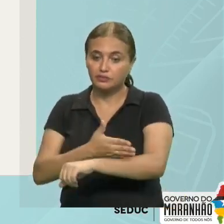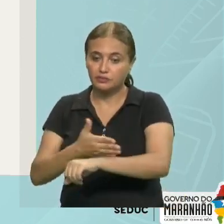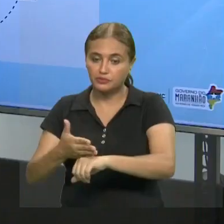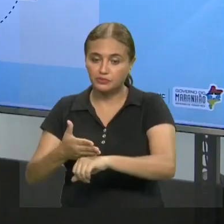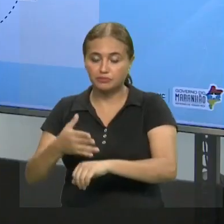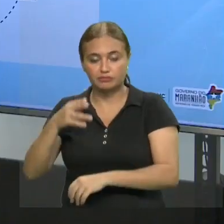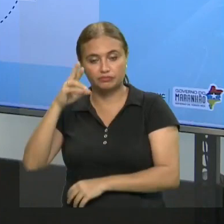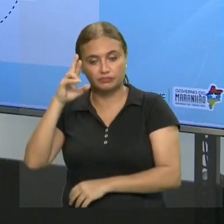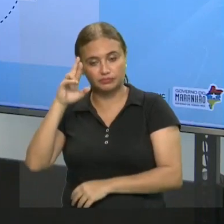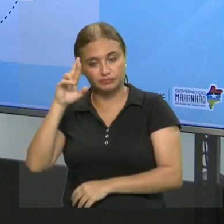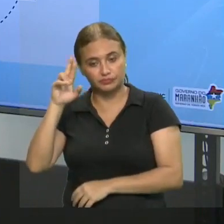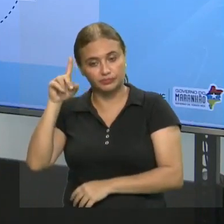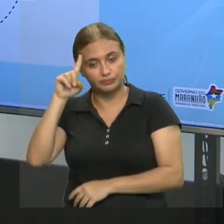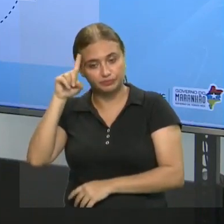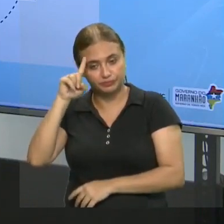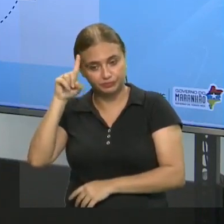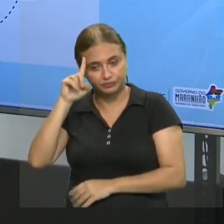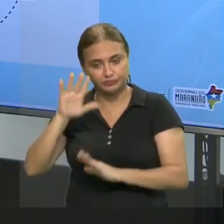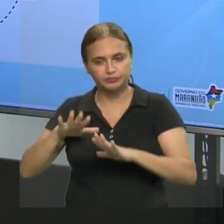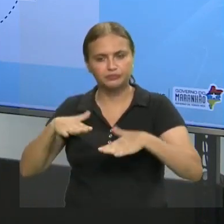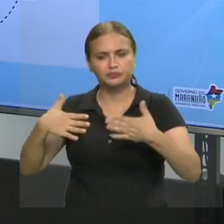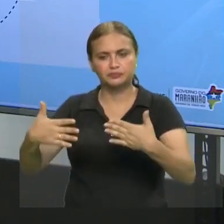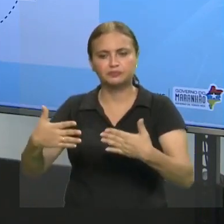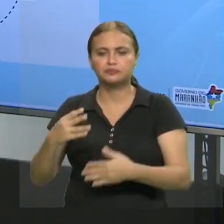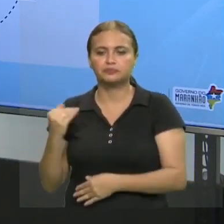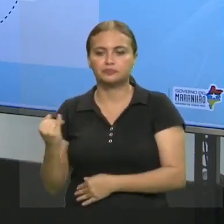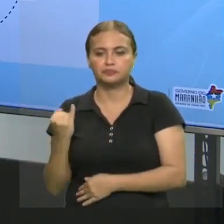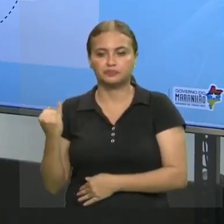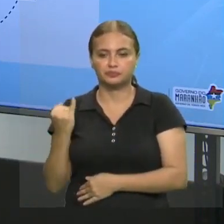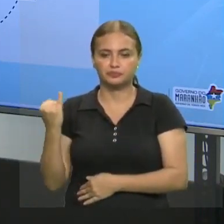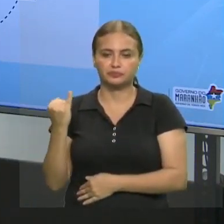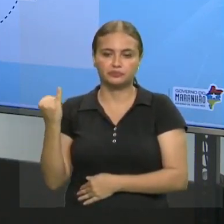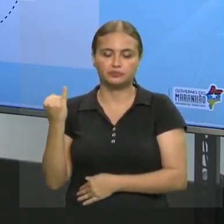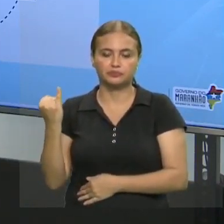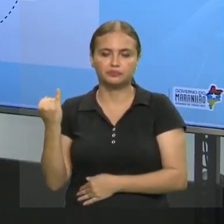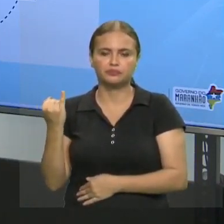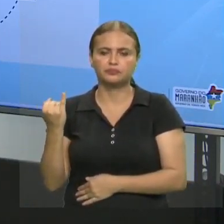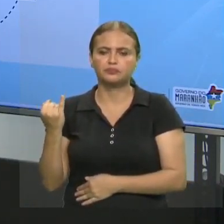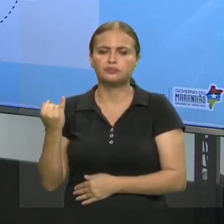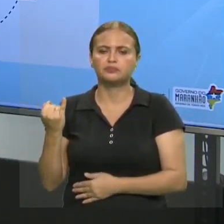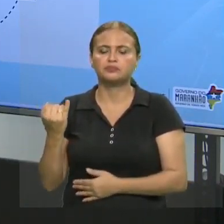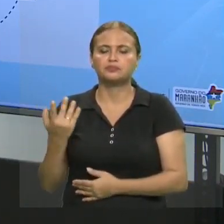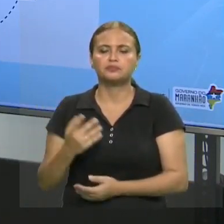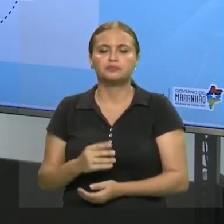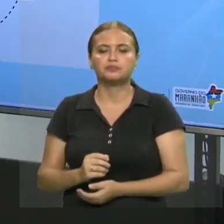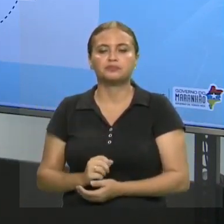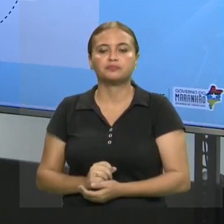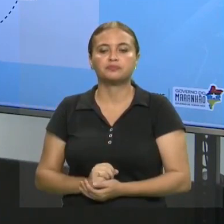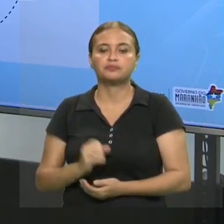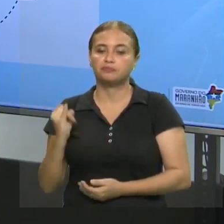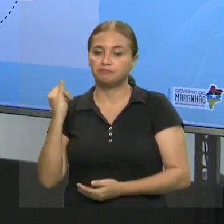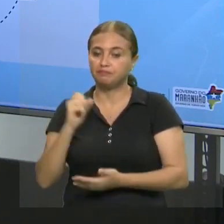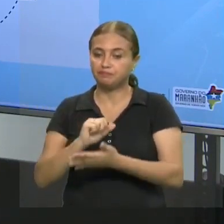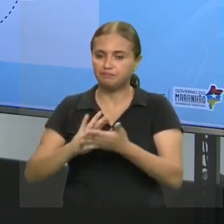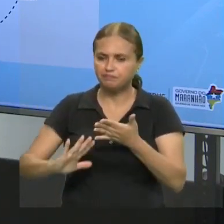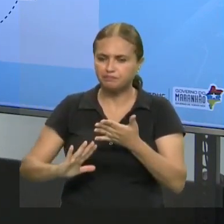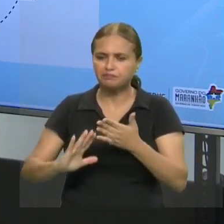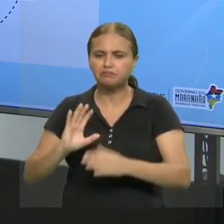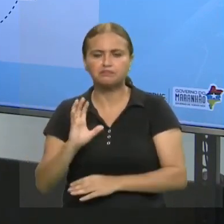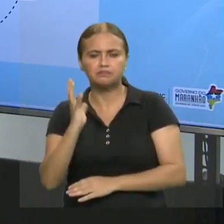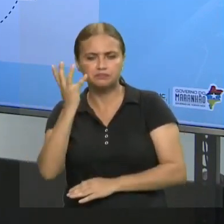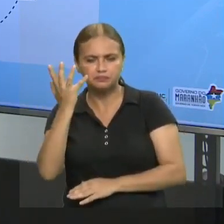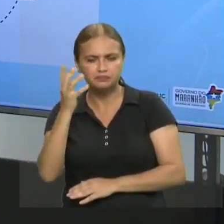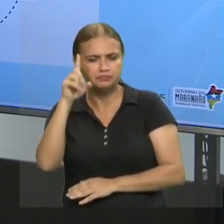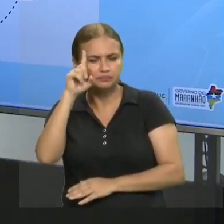quais são as importâncias dessas atividades, dessas ações no nosso dia a dia. Então, assim, o hábito